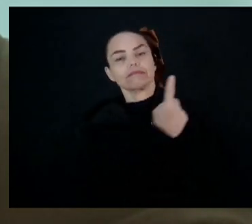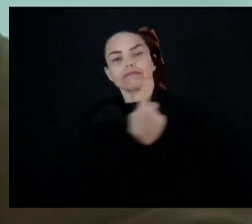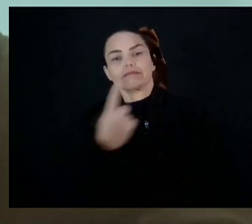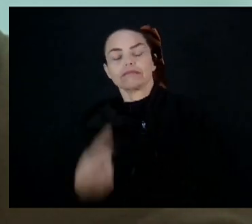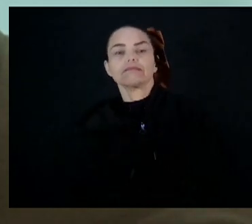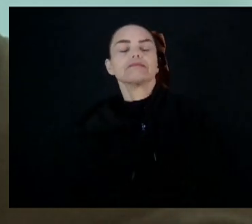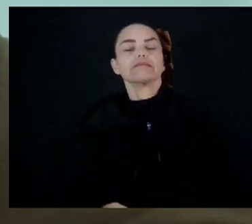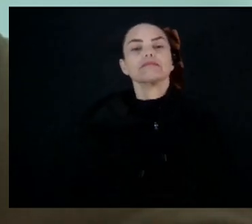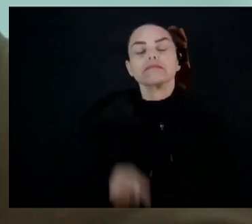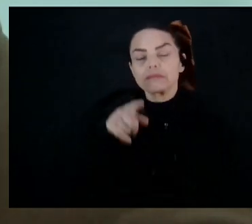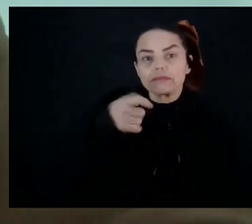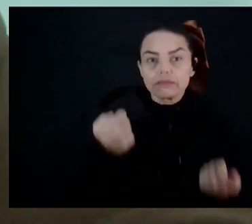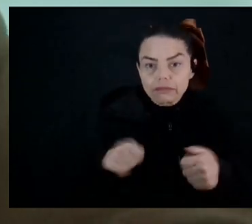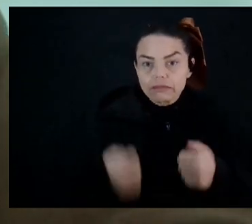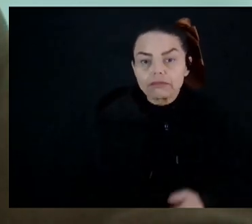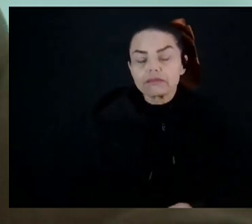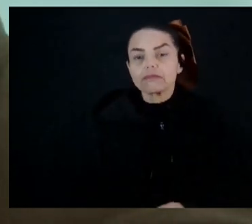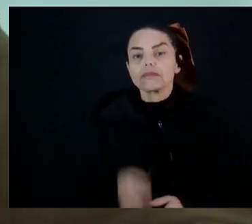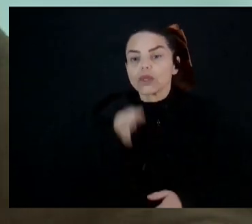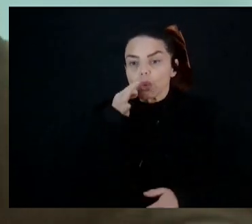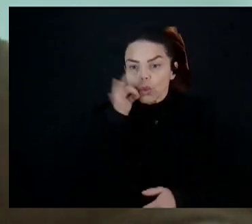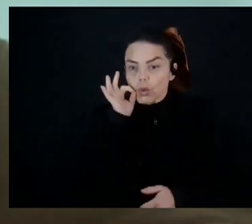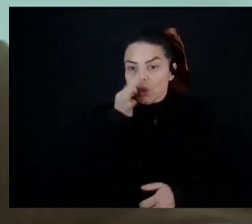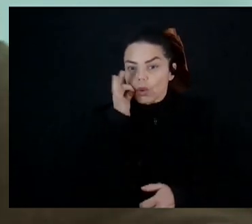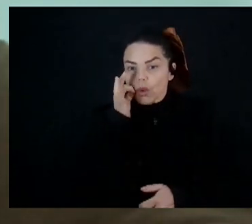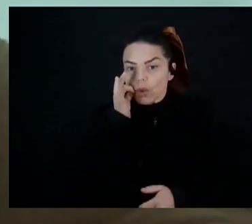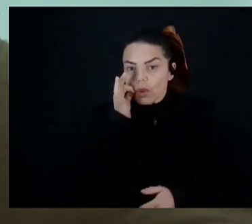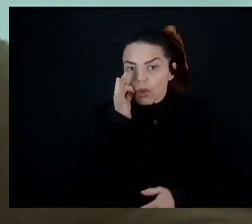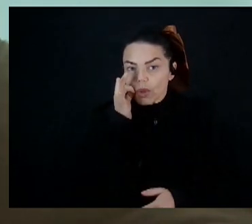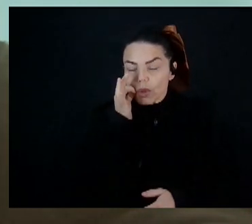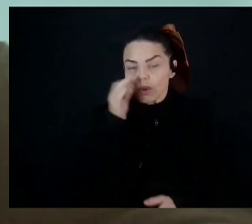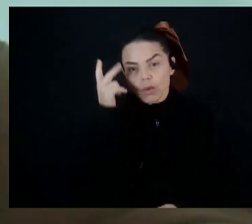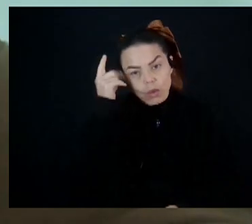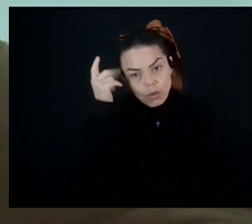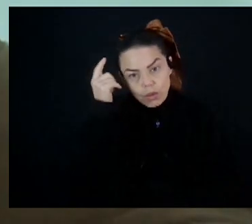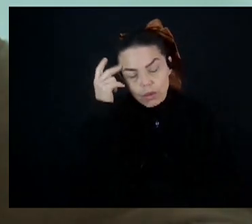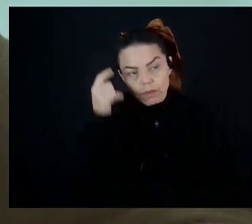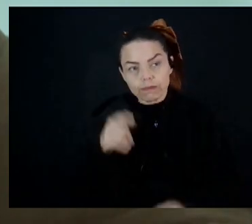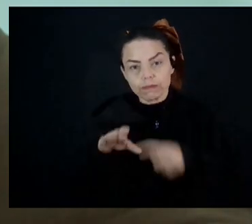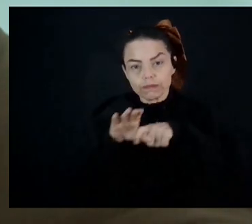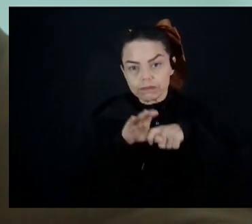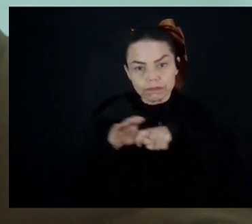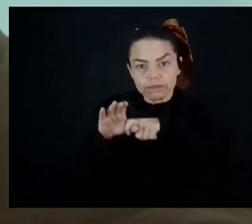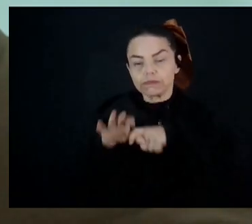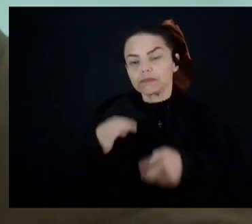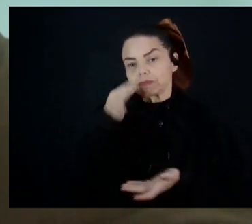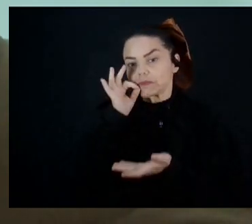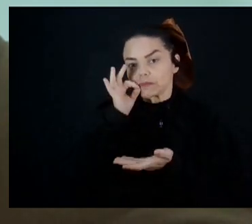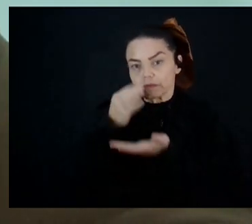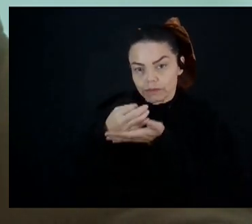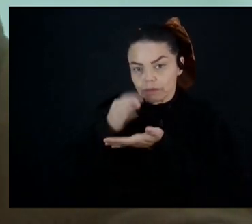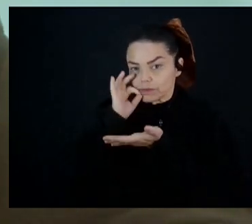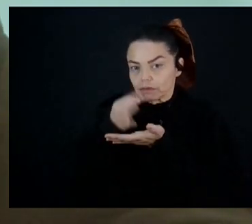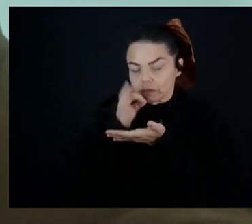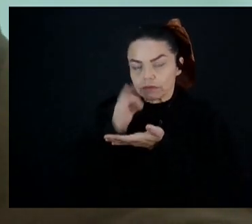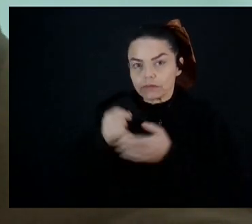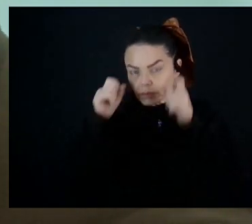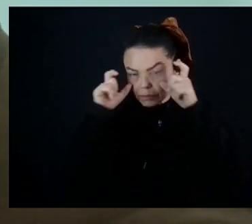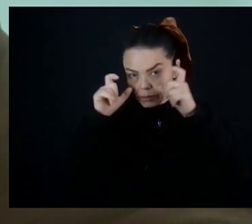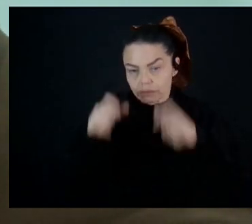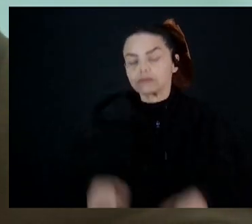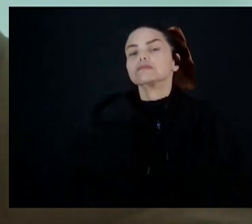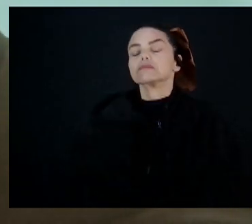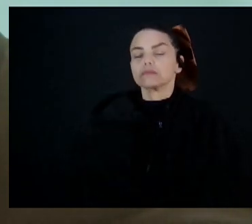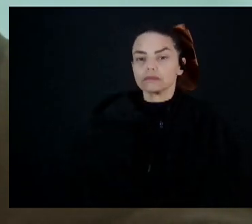você está precisando mais café do que o habitual, ou que você depende do café para se manter alerta, realmente é sinal que